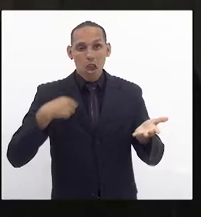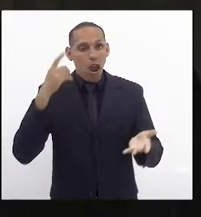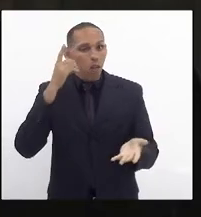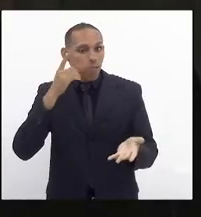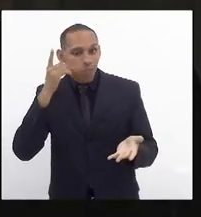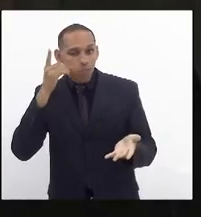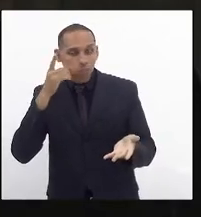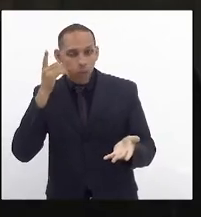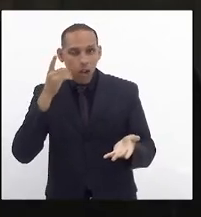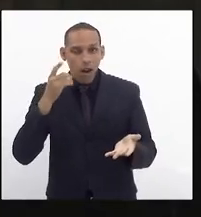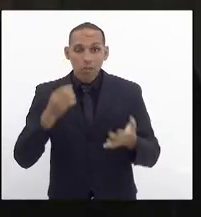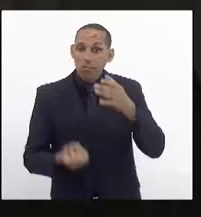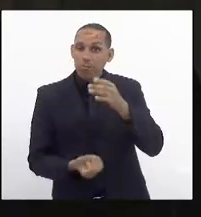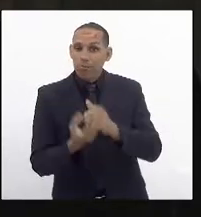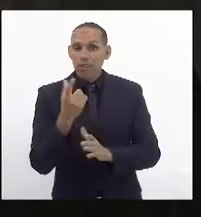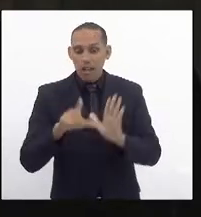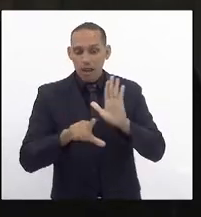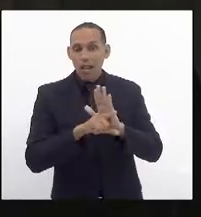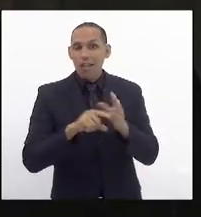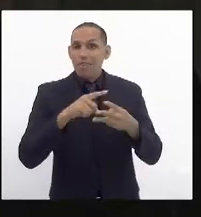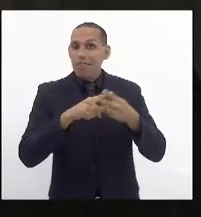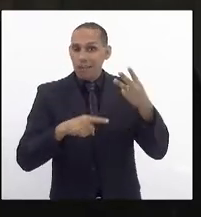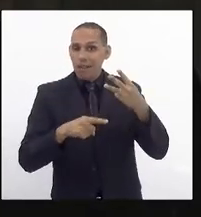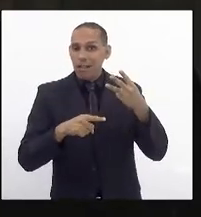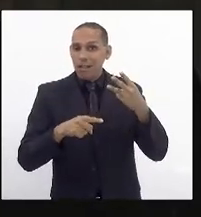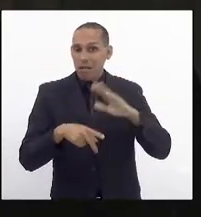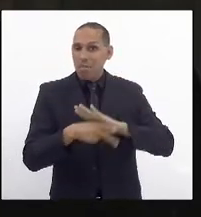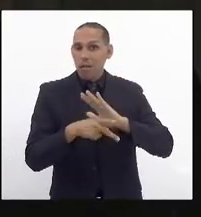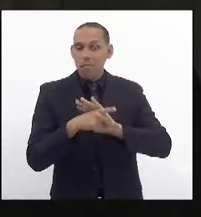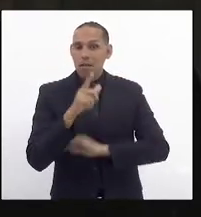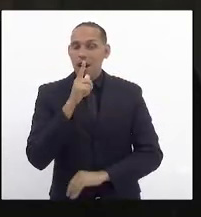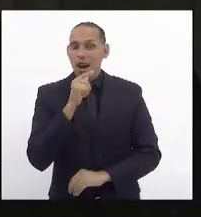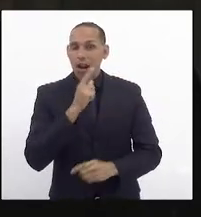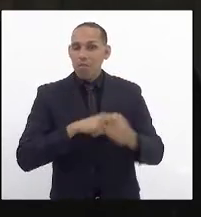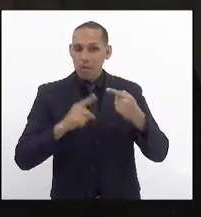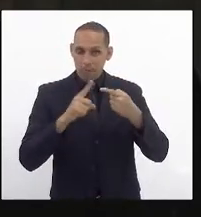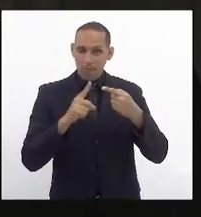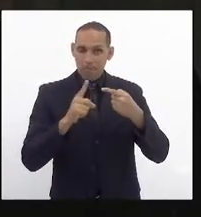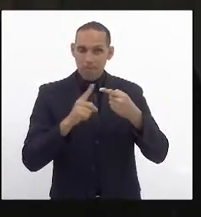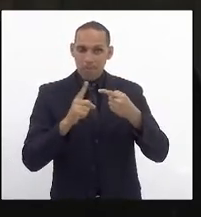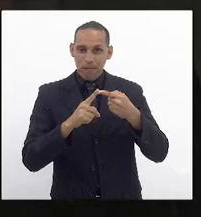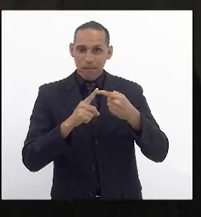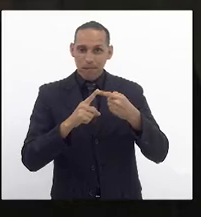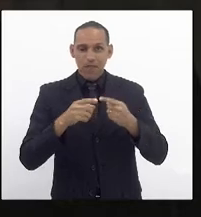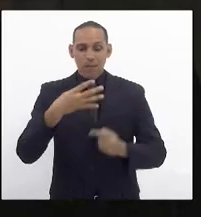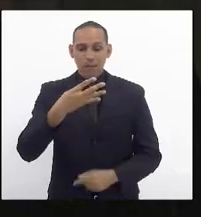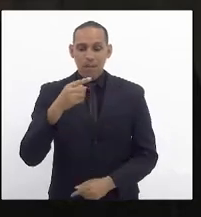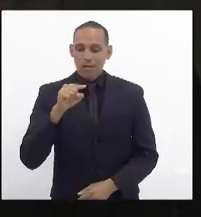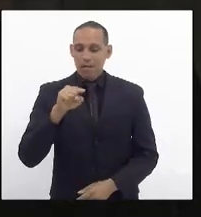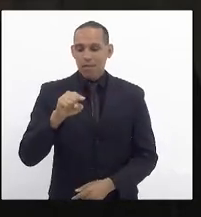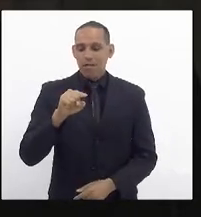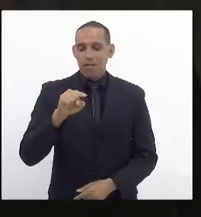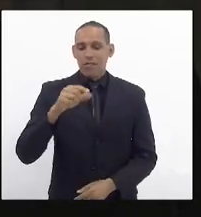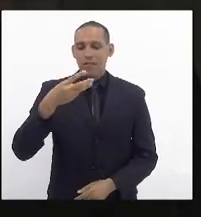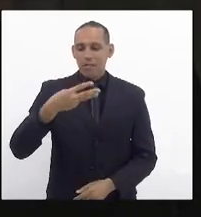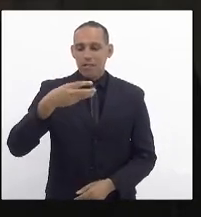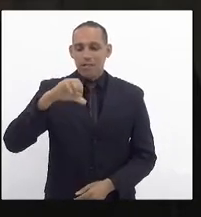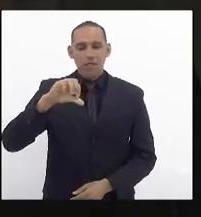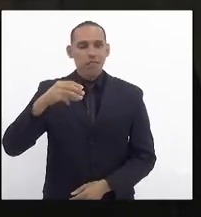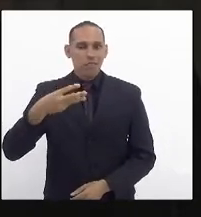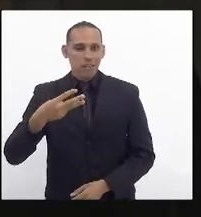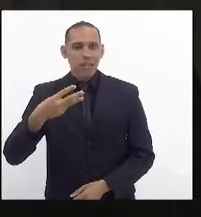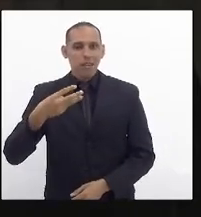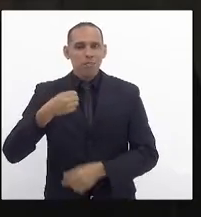deputado estadual Clay três leis sobre a água é a primeira vez 4393